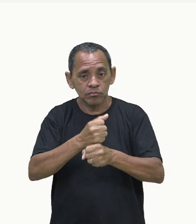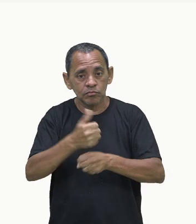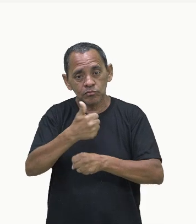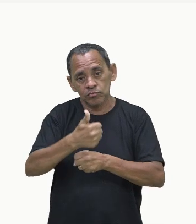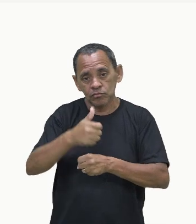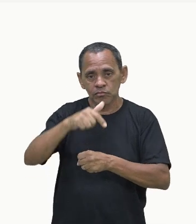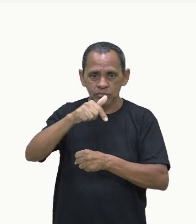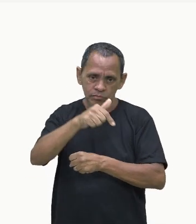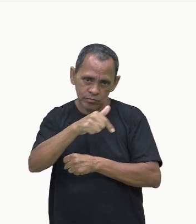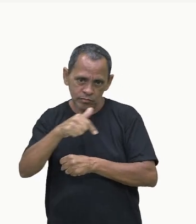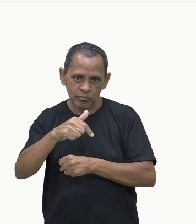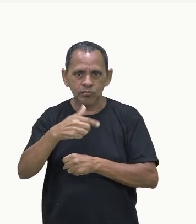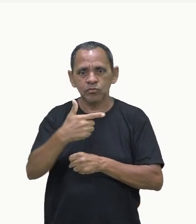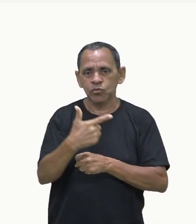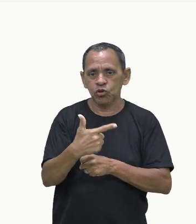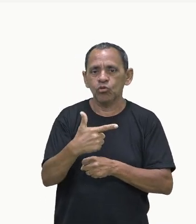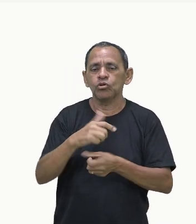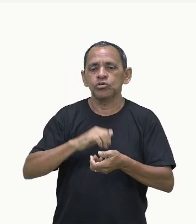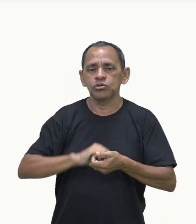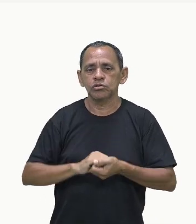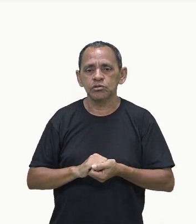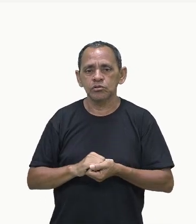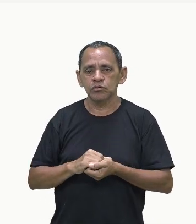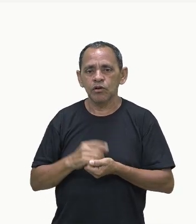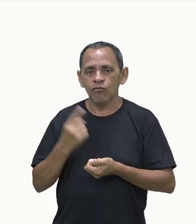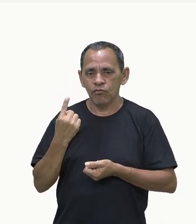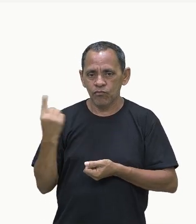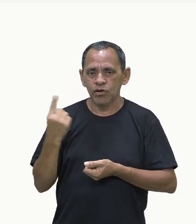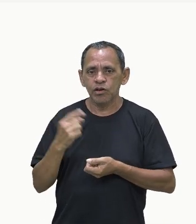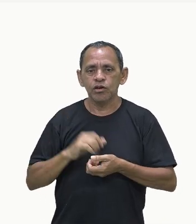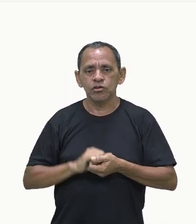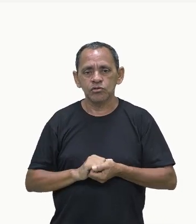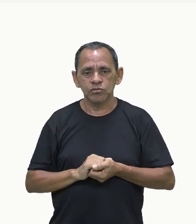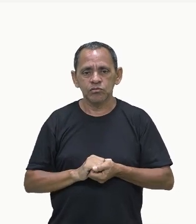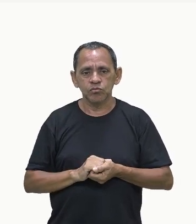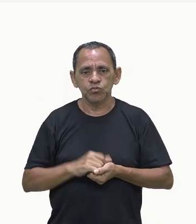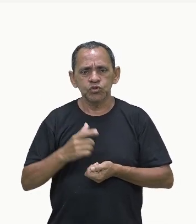1772, Vejam vocês aí que tem um pouco mais, né, de